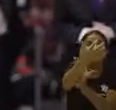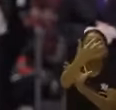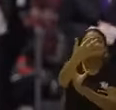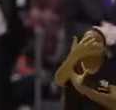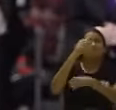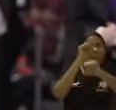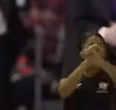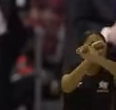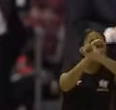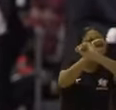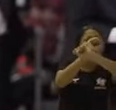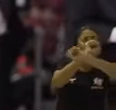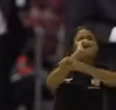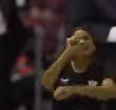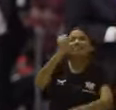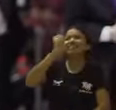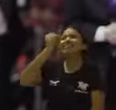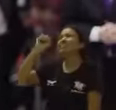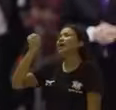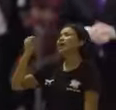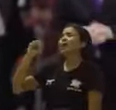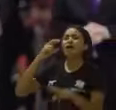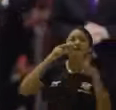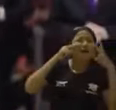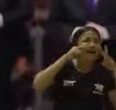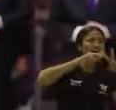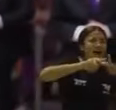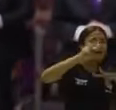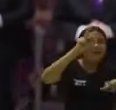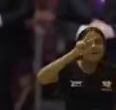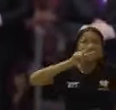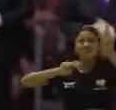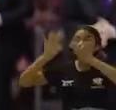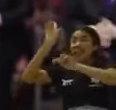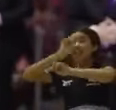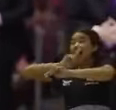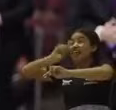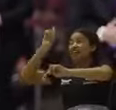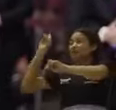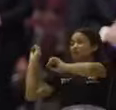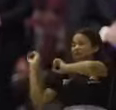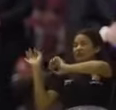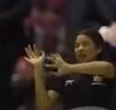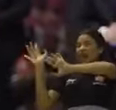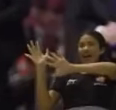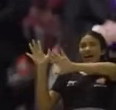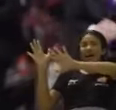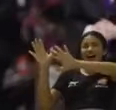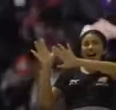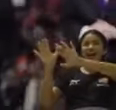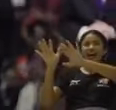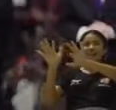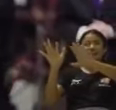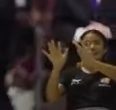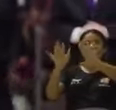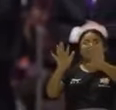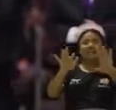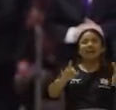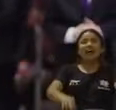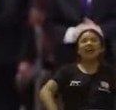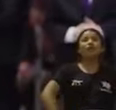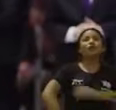Aguarde alguns segundos e veja o que ele vai fazer entre nós.